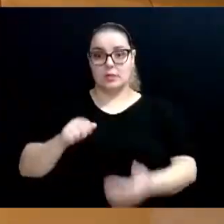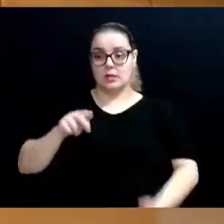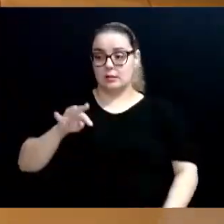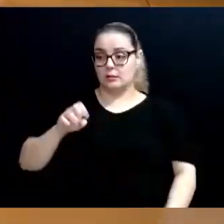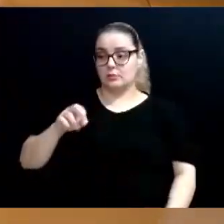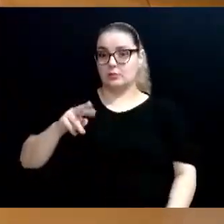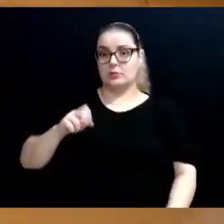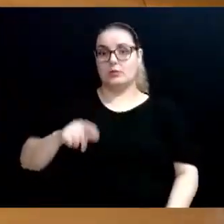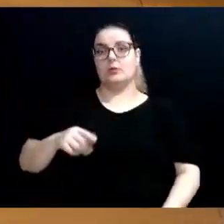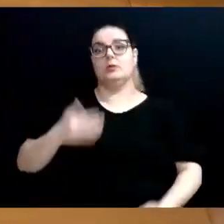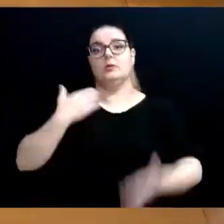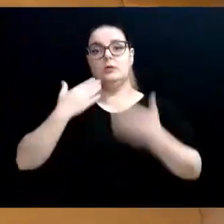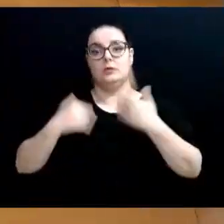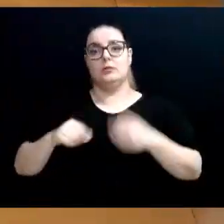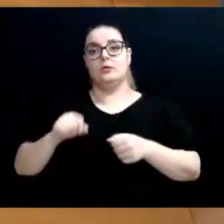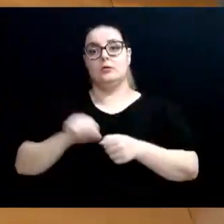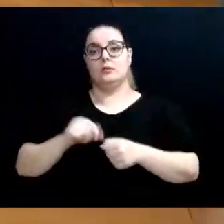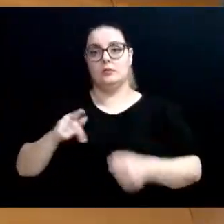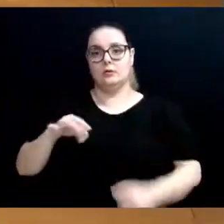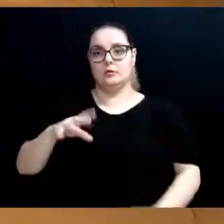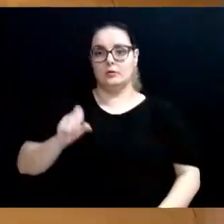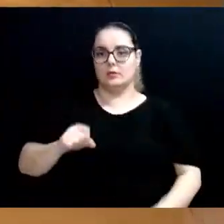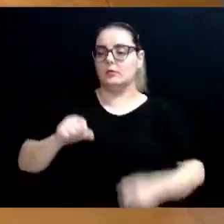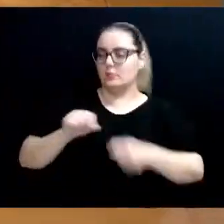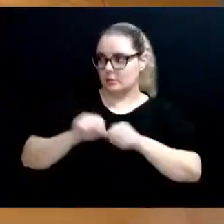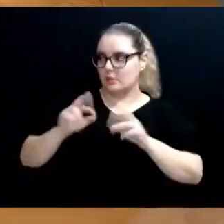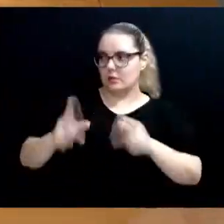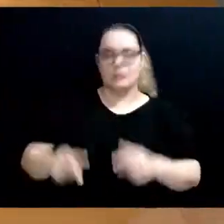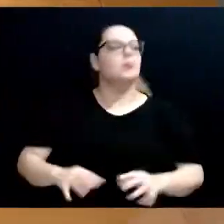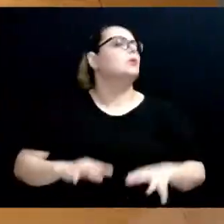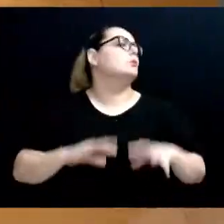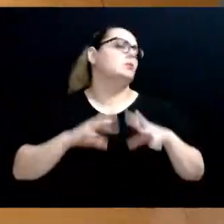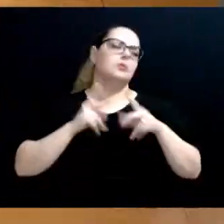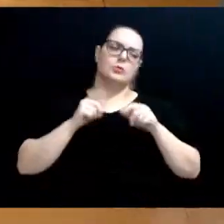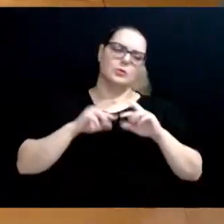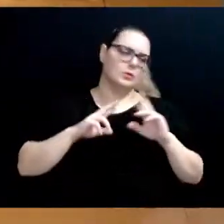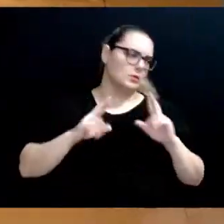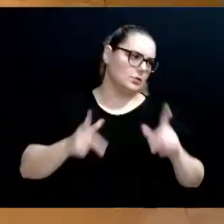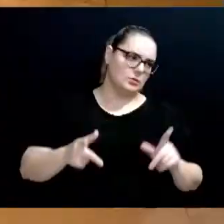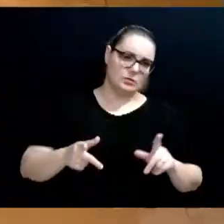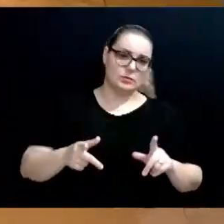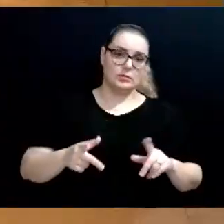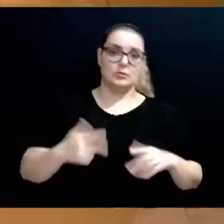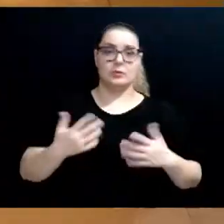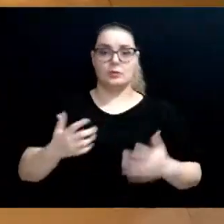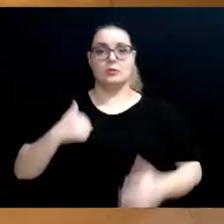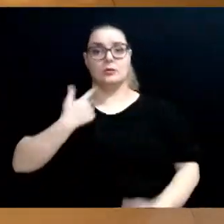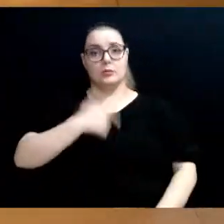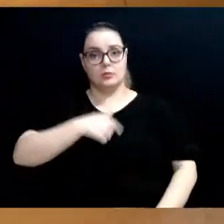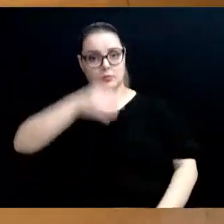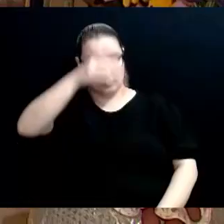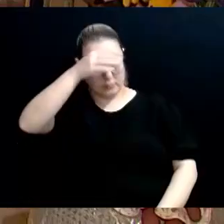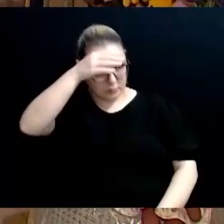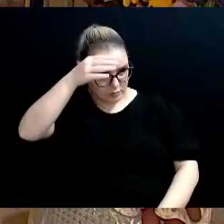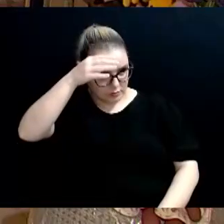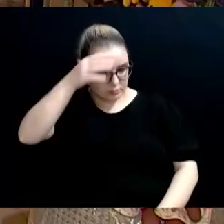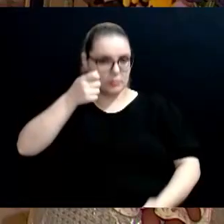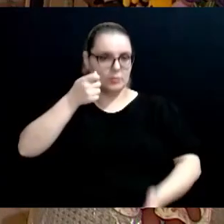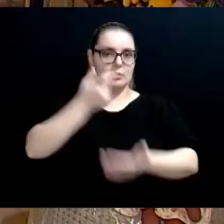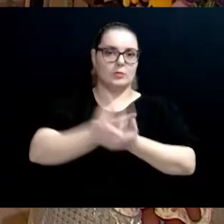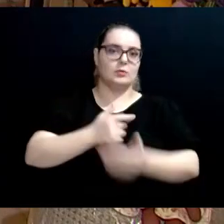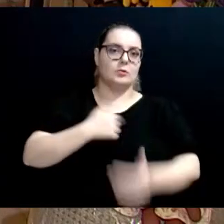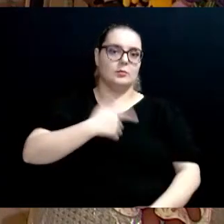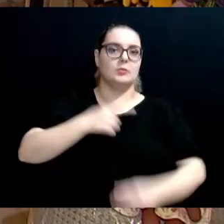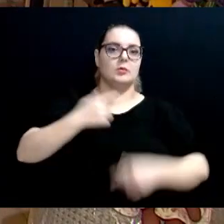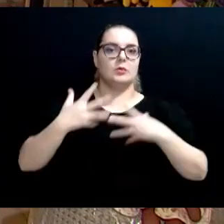de fato autoral. Eu estou conversando com quem fez essa peça. Com quem fez a peça. Isso faz a diferença. Toda a diferença. E, aliás, o